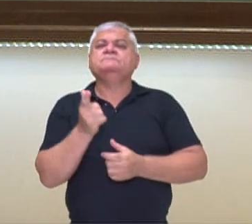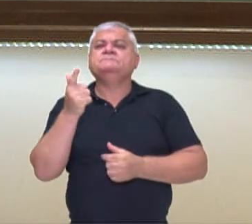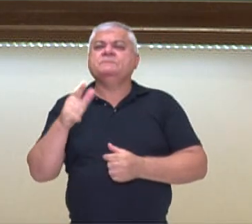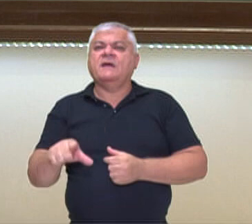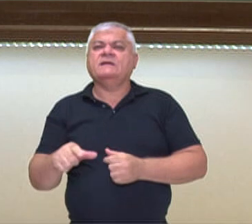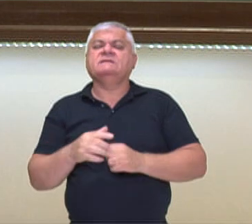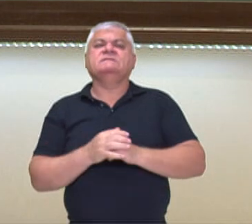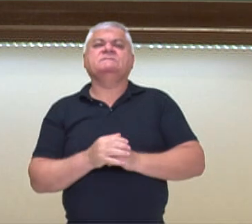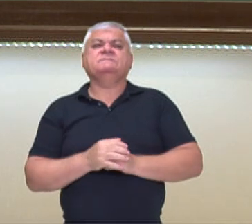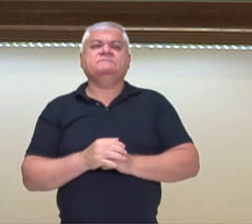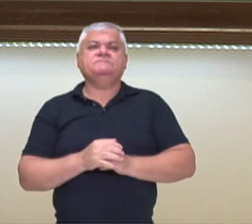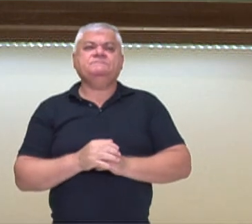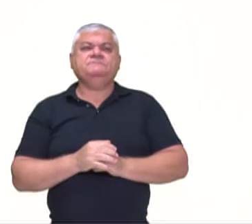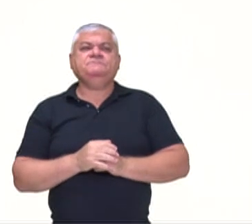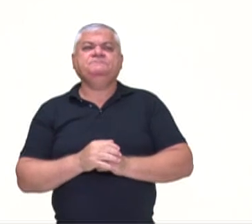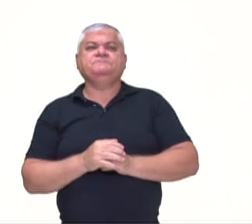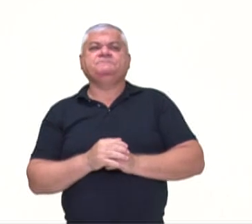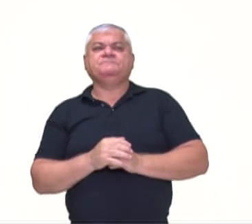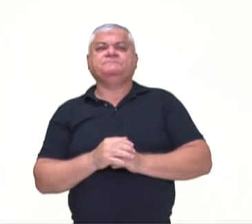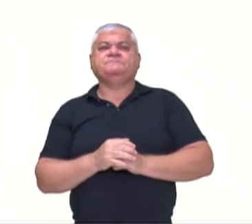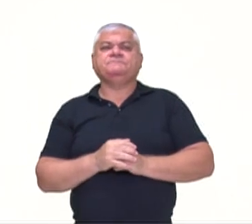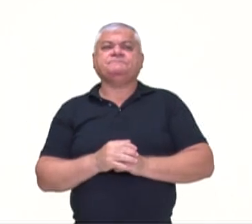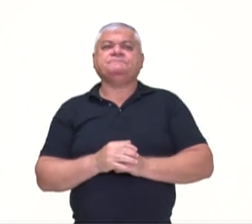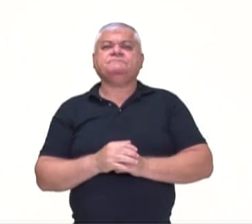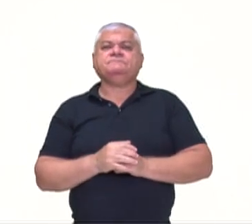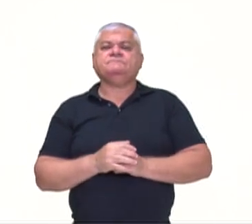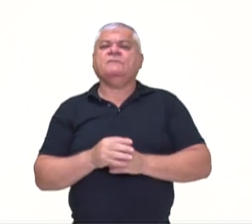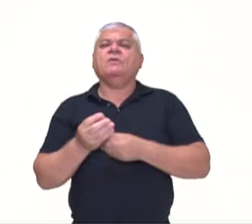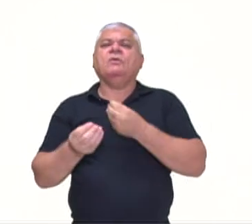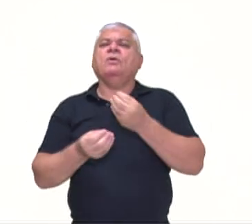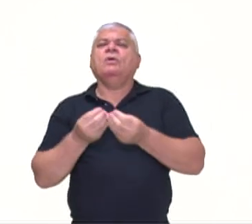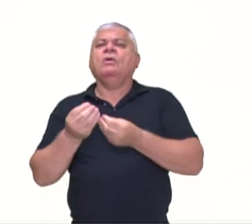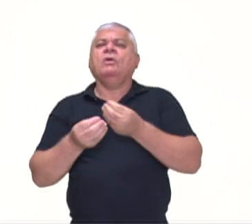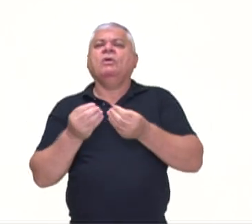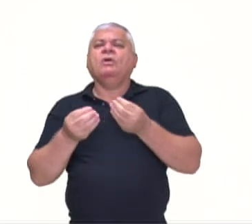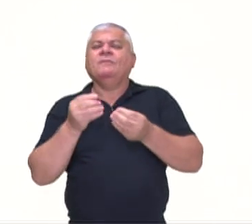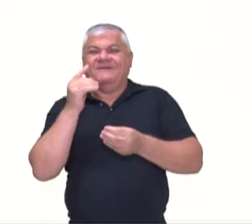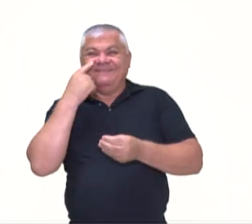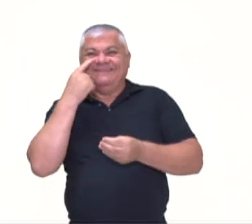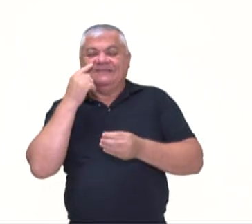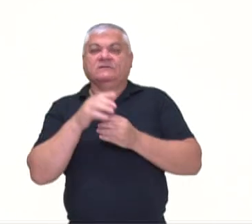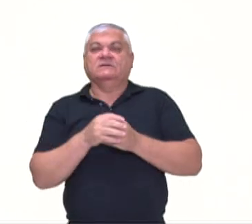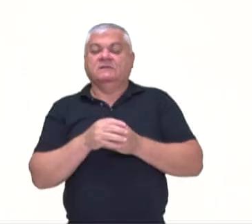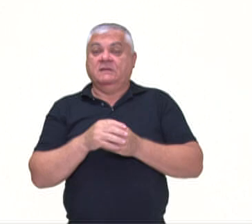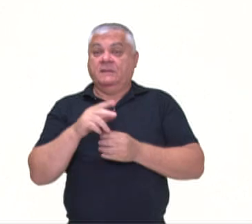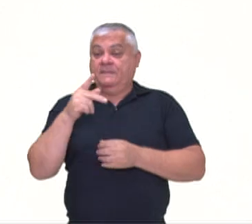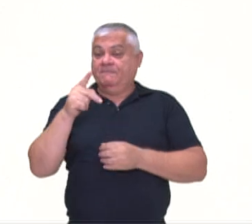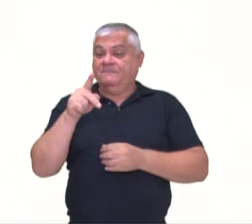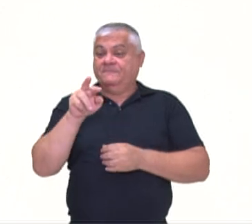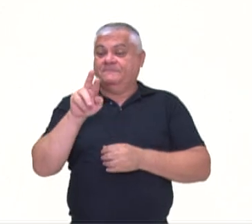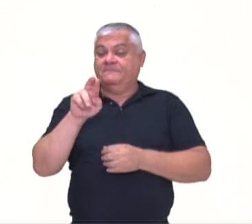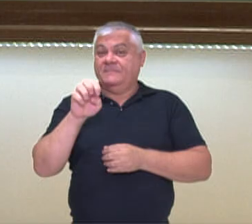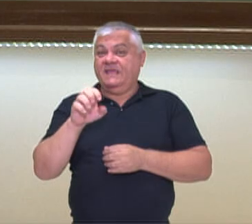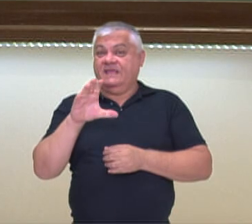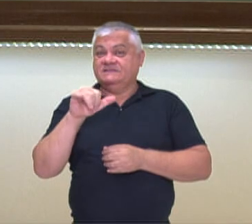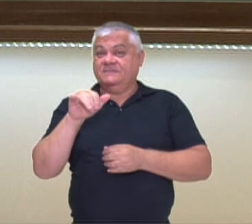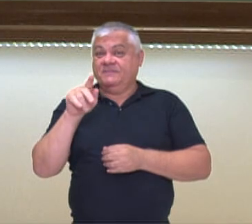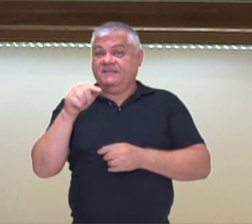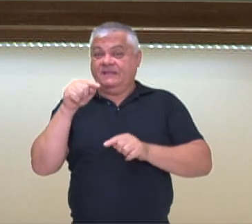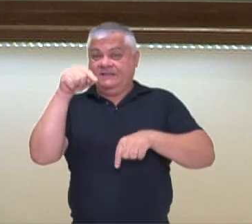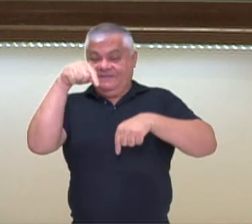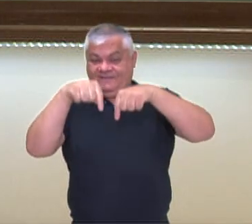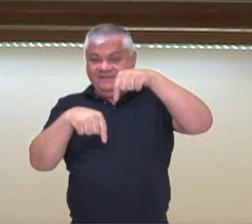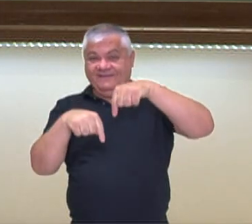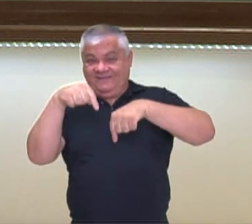nós temos como indicativo de reação? A formação de precipitado. Lembra quando eu comentei com vocês a respeito da setinha para